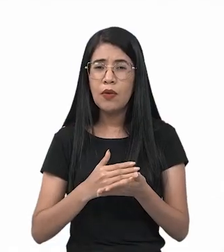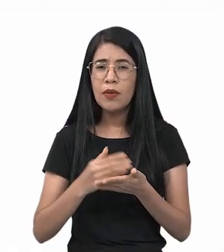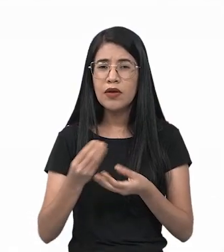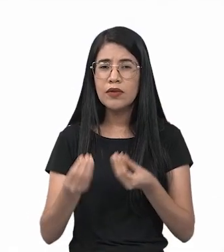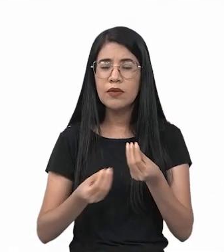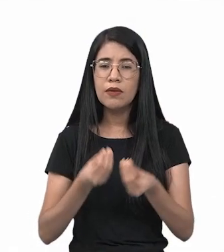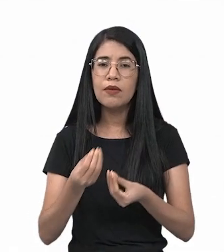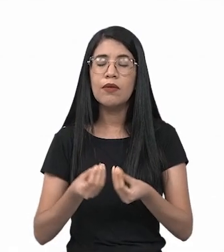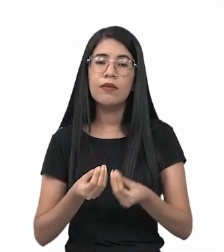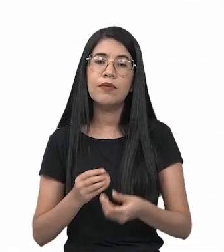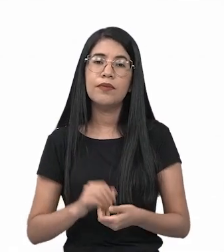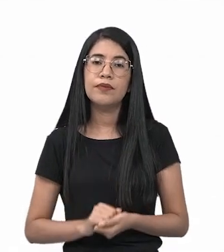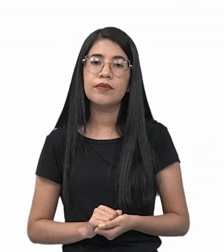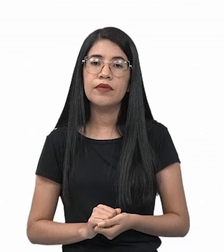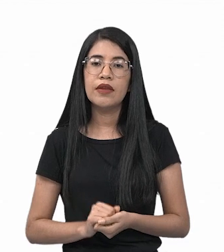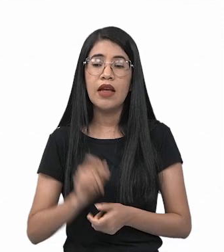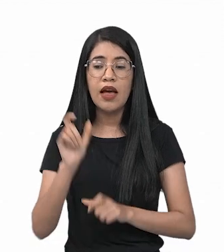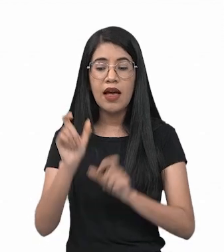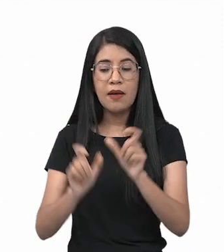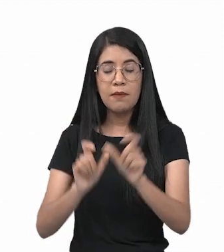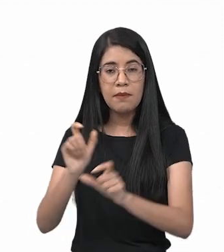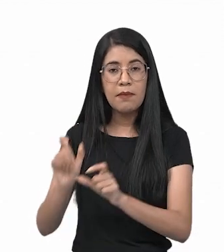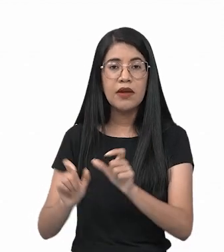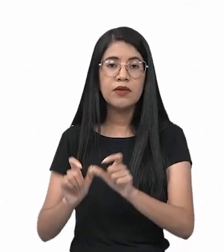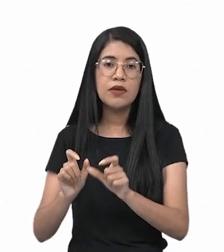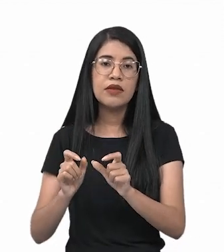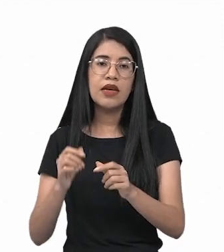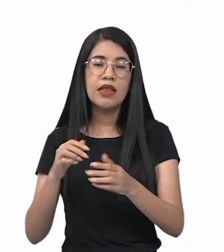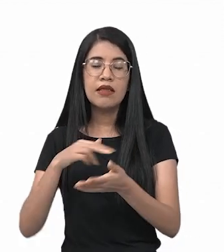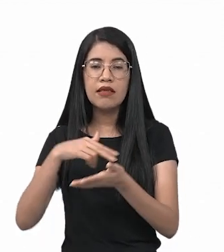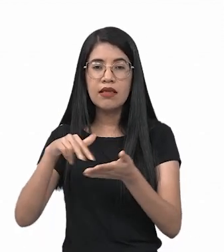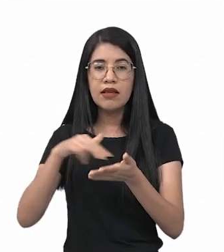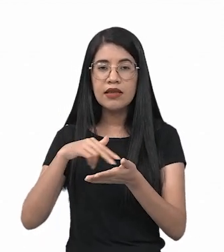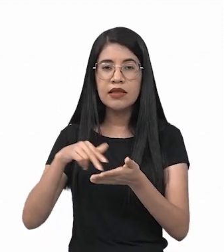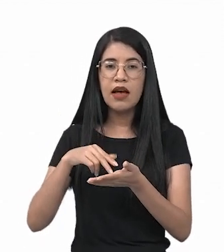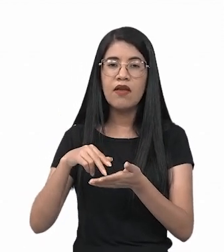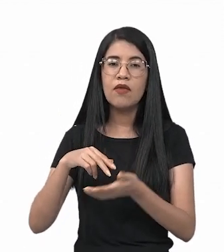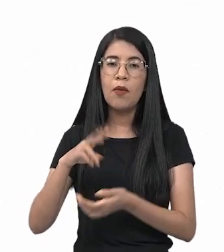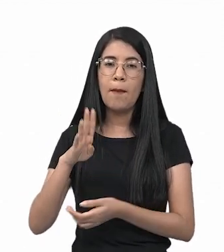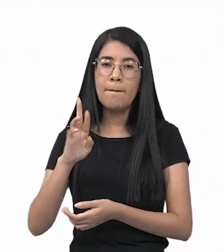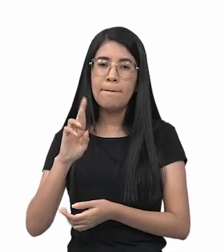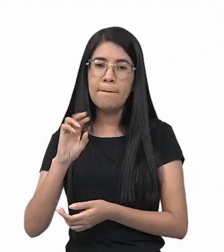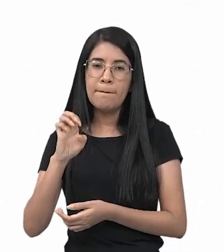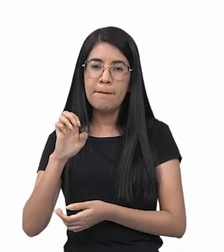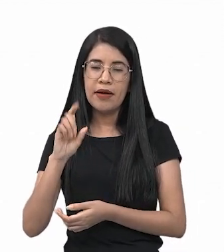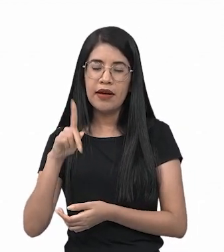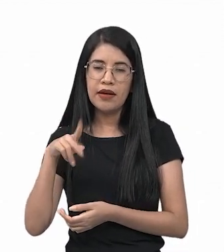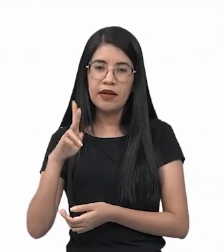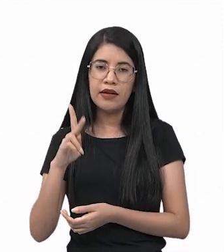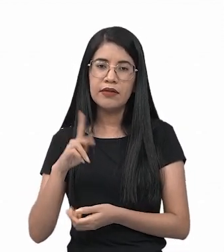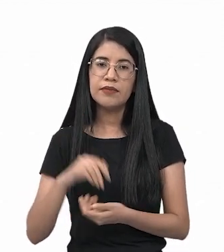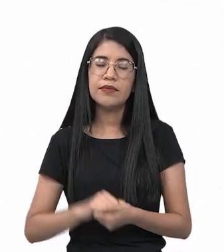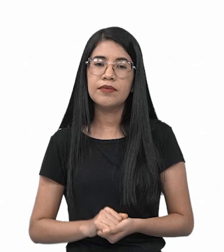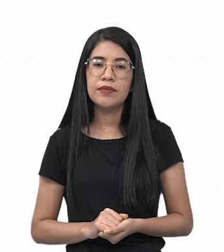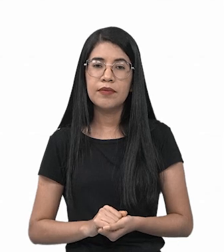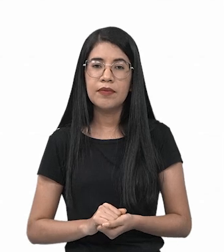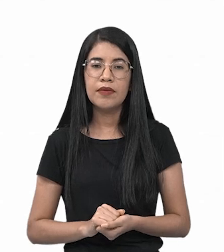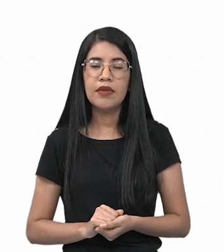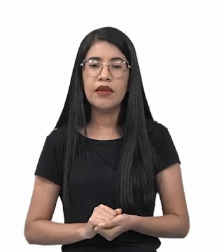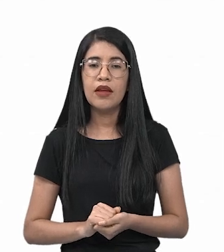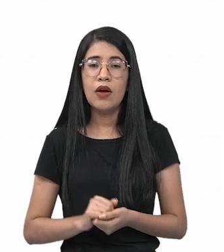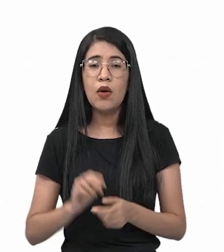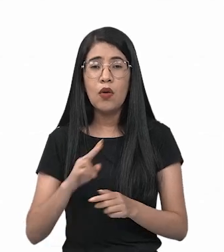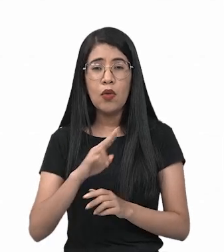hip hop no Brasil foram os dançarinos de break, chamados de b-boys. Um dos nomes mais importantes dessa cena